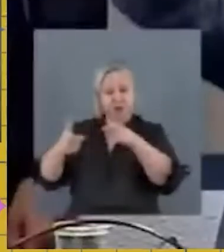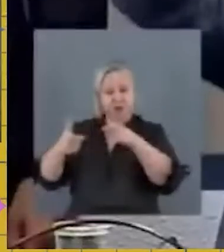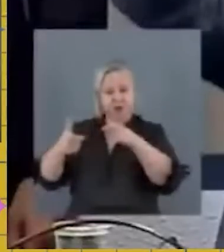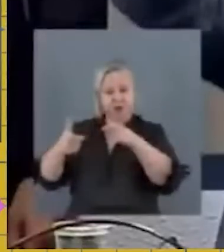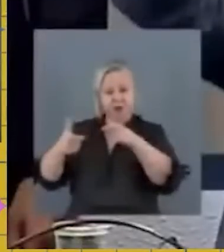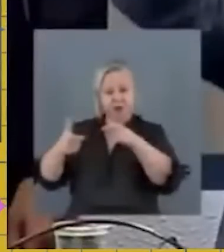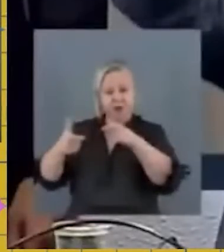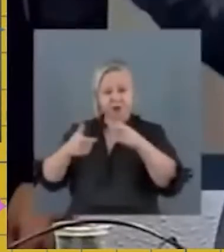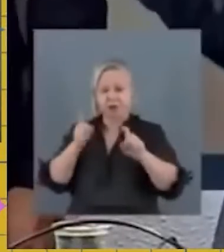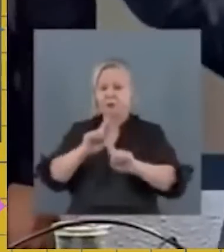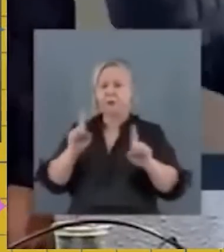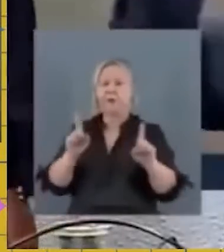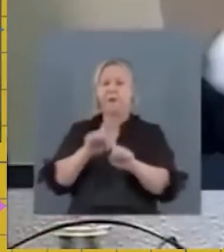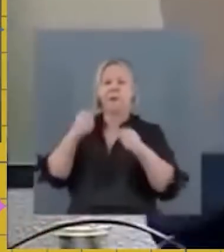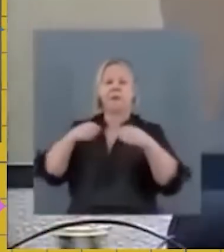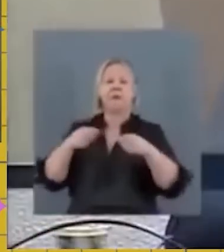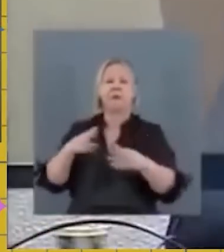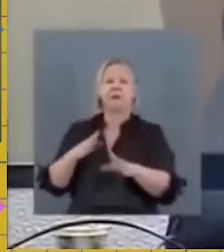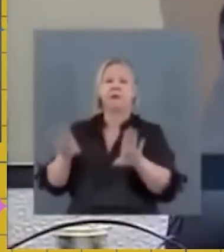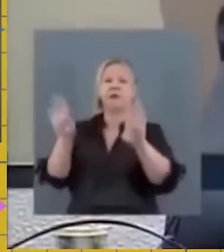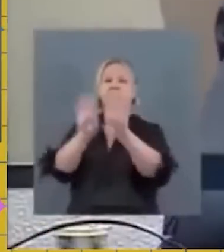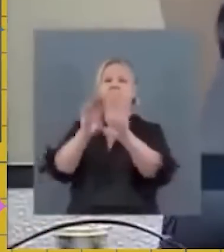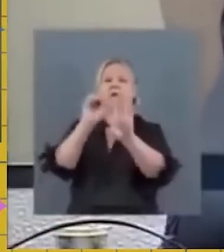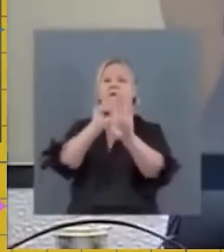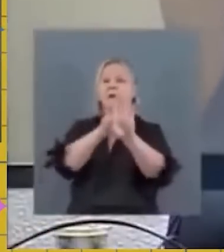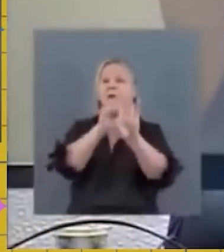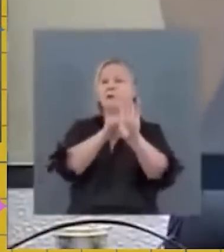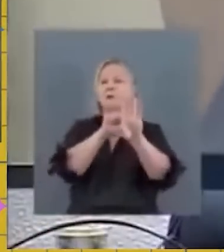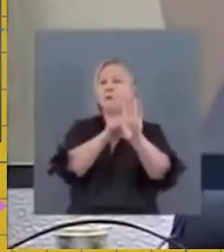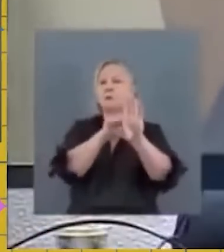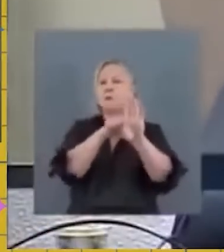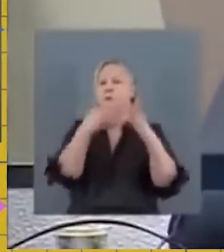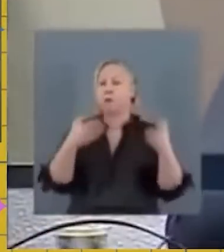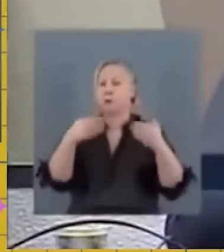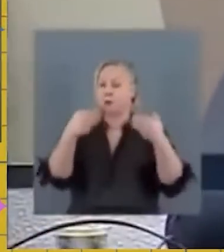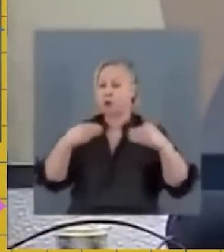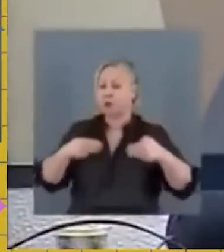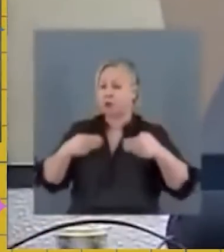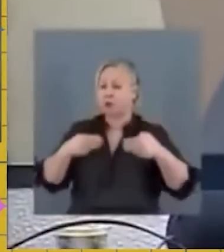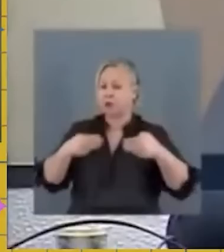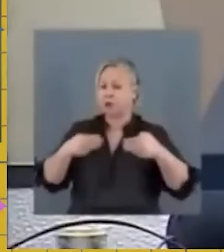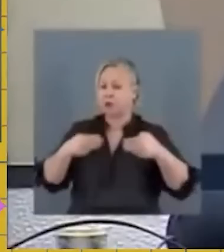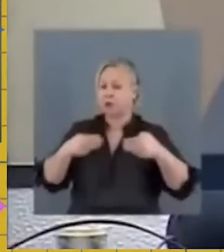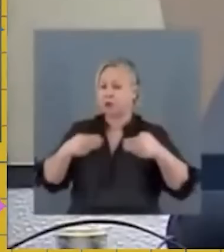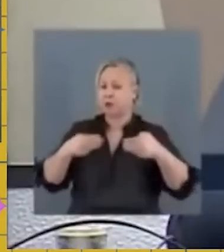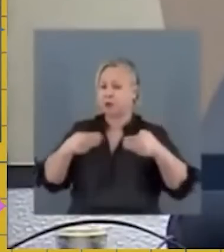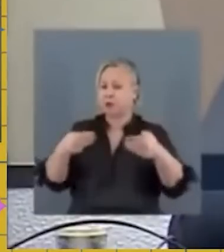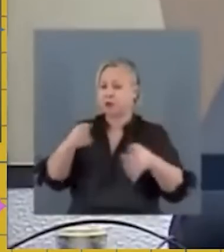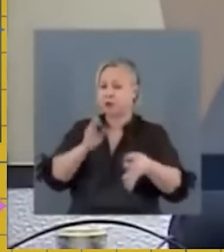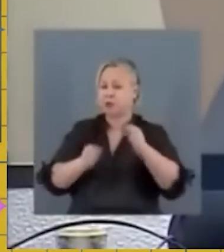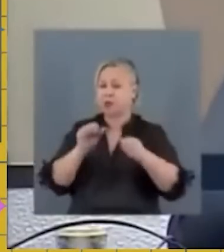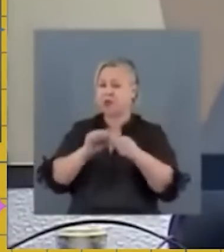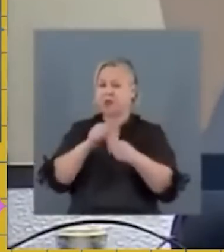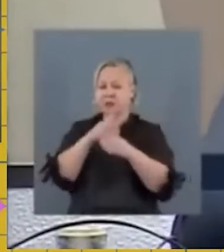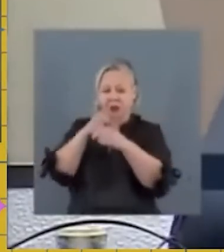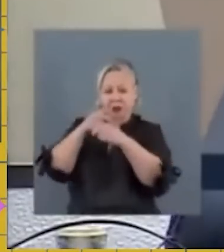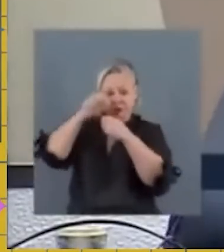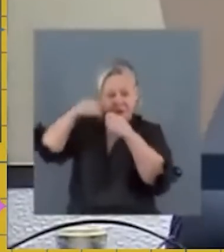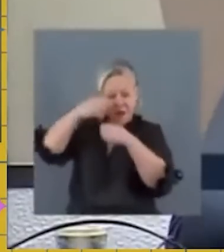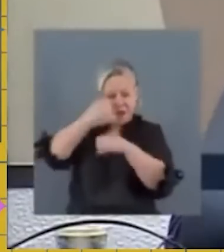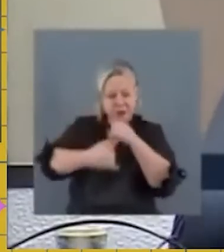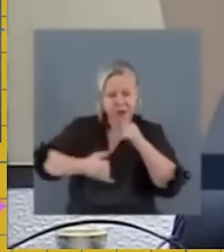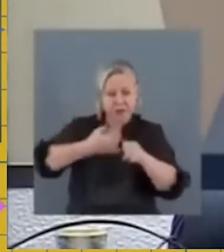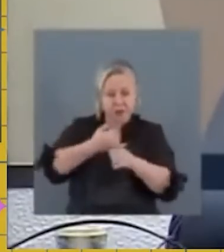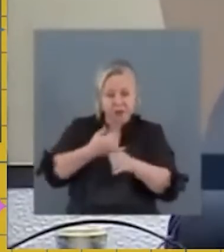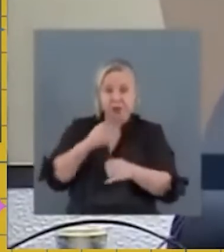saiu com essa aqui ó porta do Ministério da Justiça fazer vídeo já vai chegar lá porque se